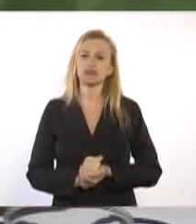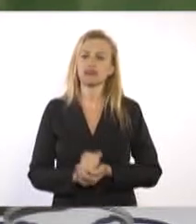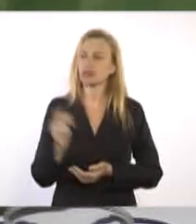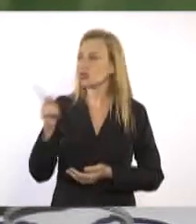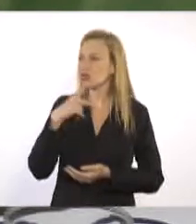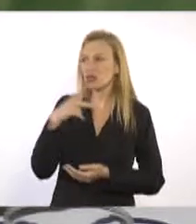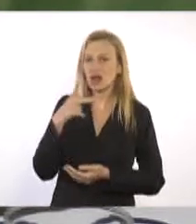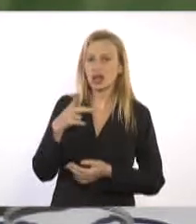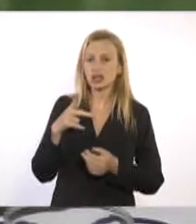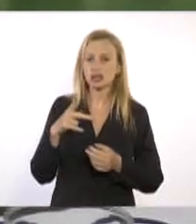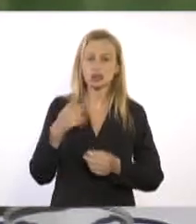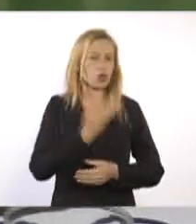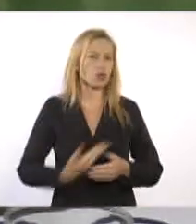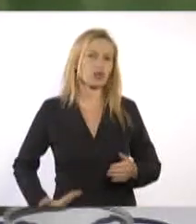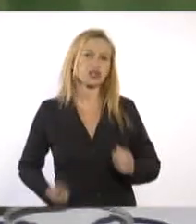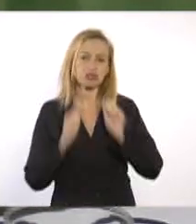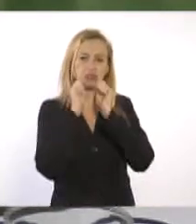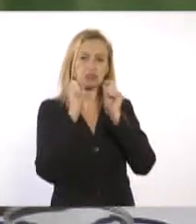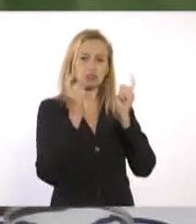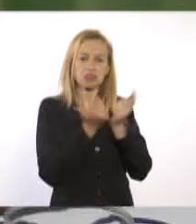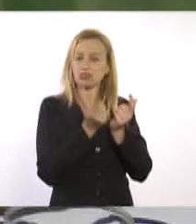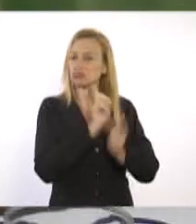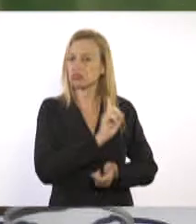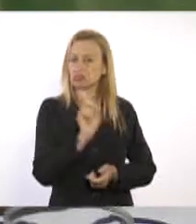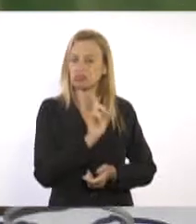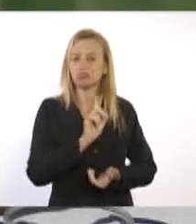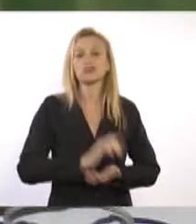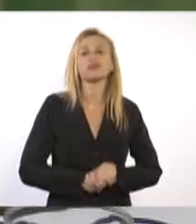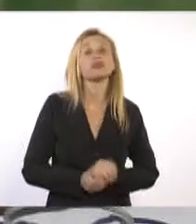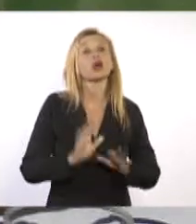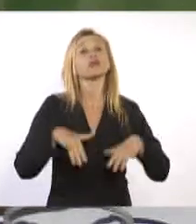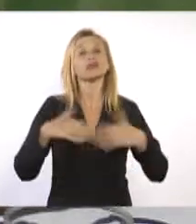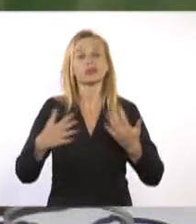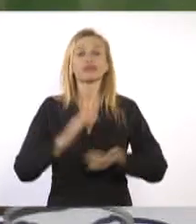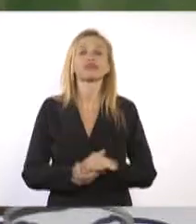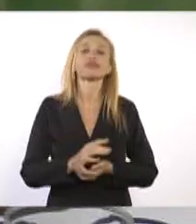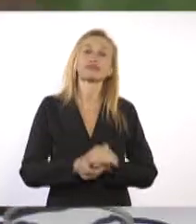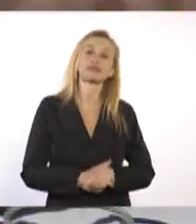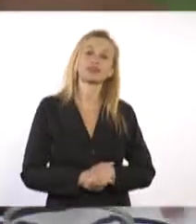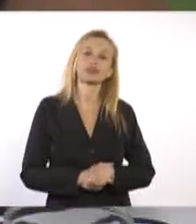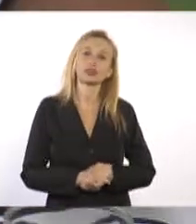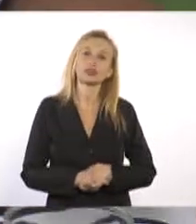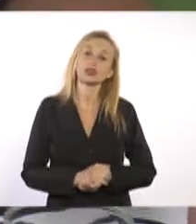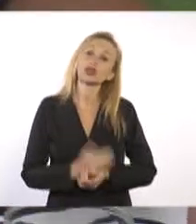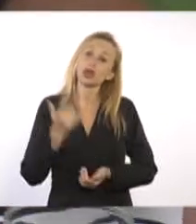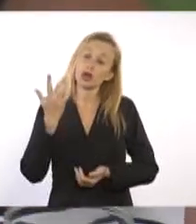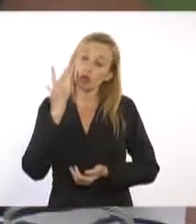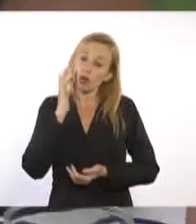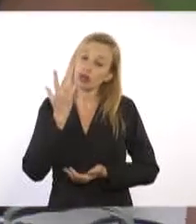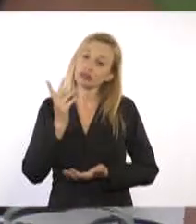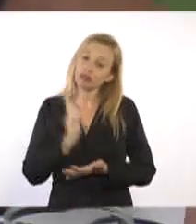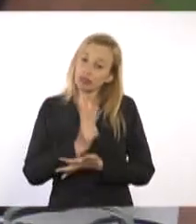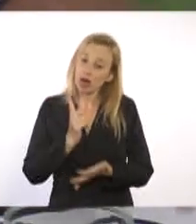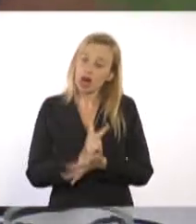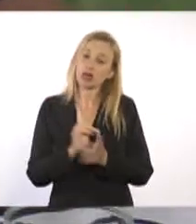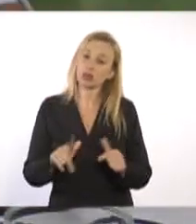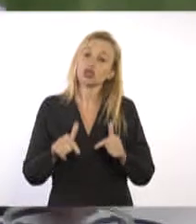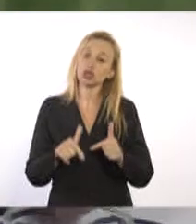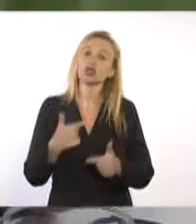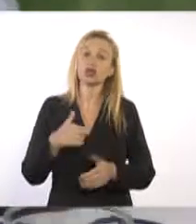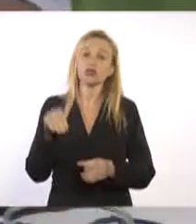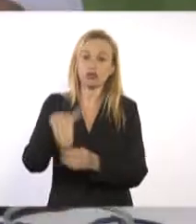plenário. Não foi contestada pelo governo em plenário, quero aqui ressaltar. Portanto, eu considero pertinente a iniciativa e voto favoravelmente